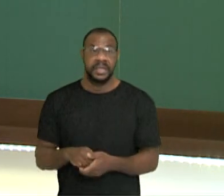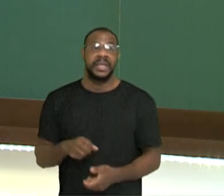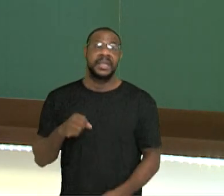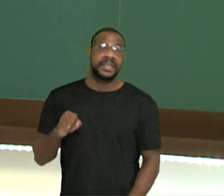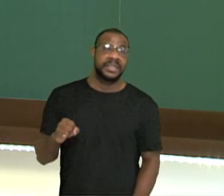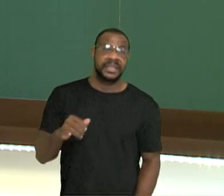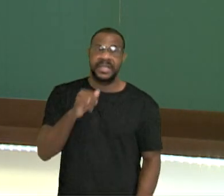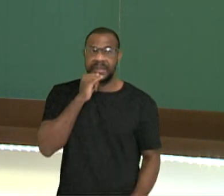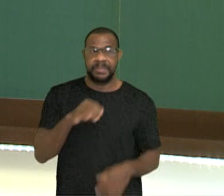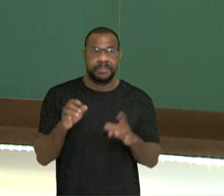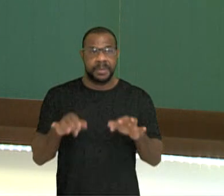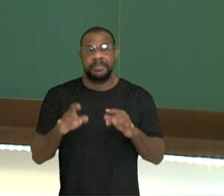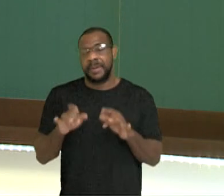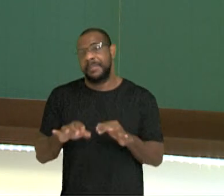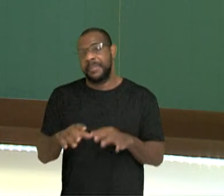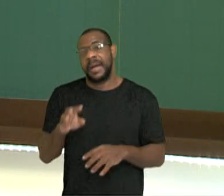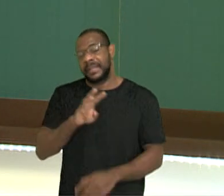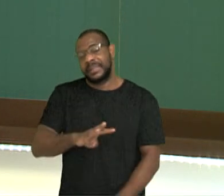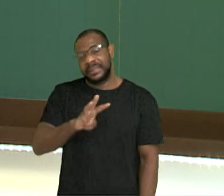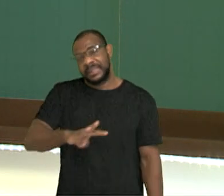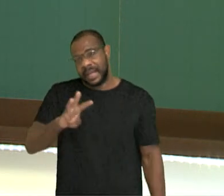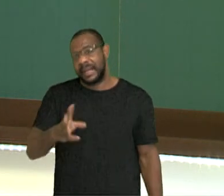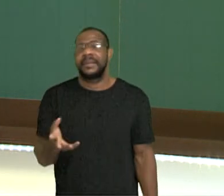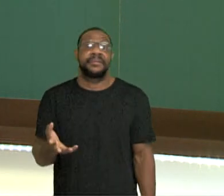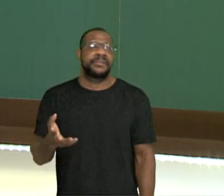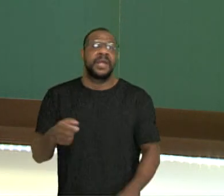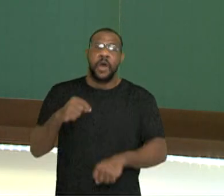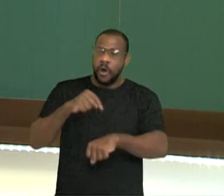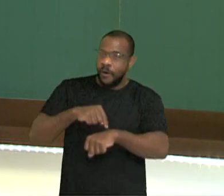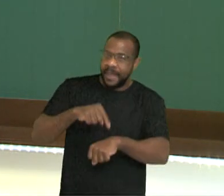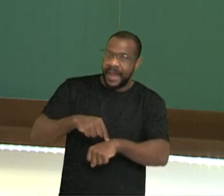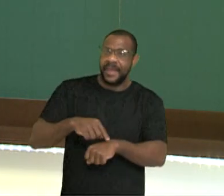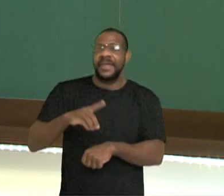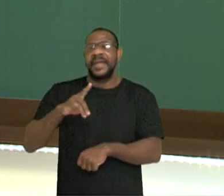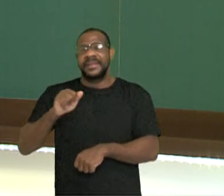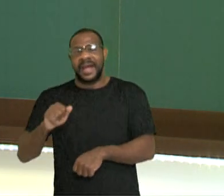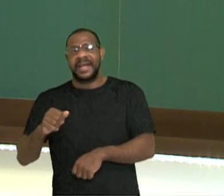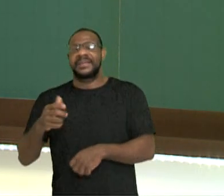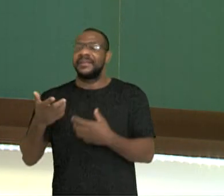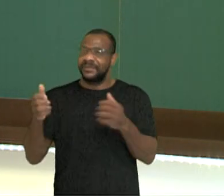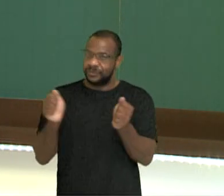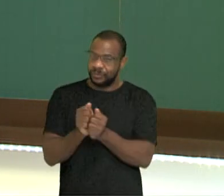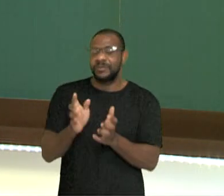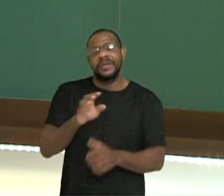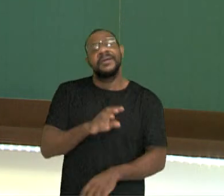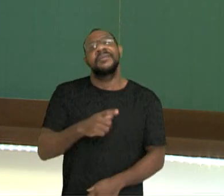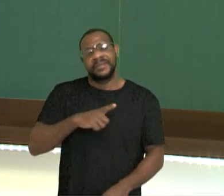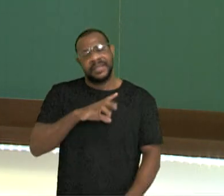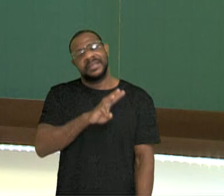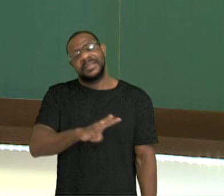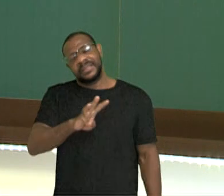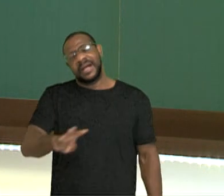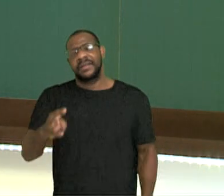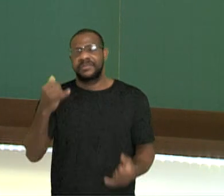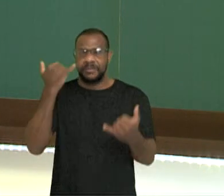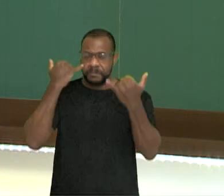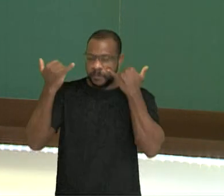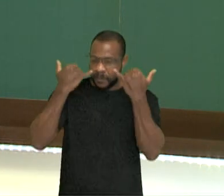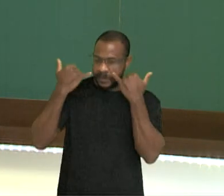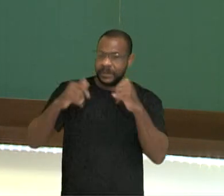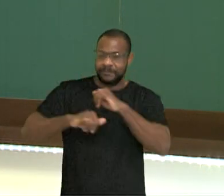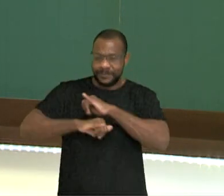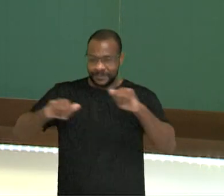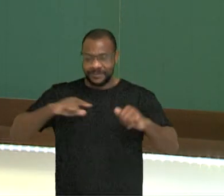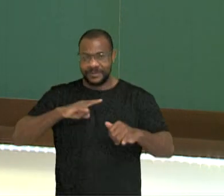meio digital, por exemplo, em um site, né, em um blog de informações, de notícia, então geralmente aí vai o horário